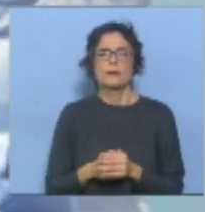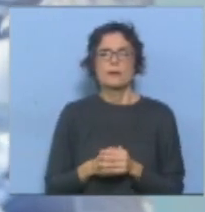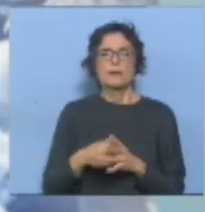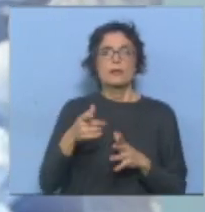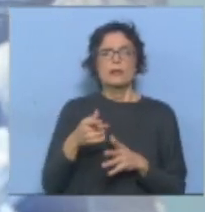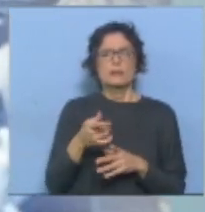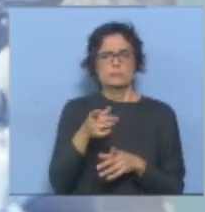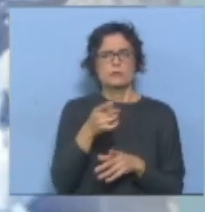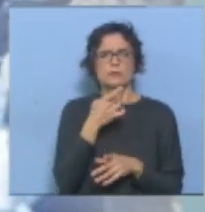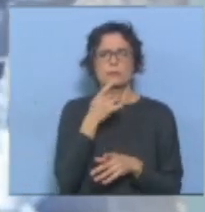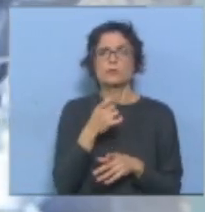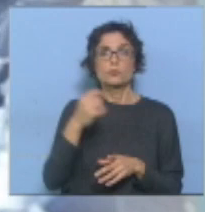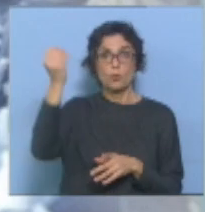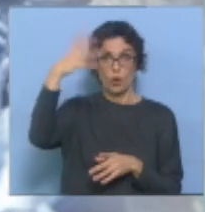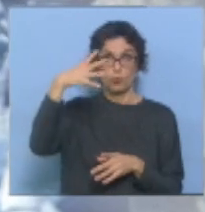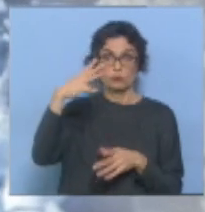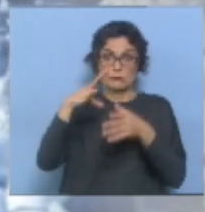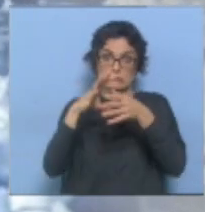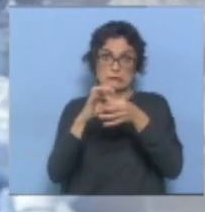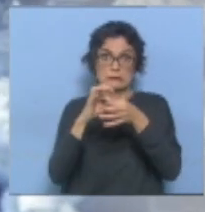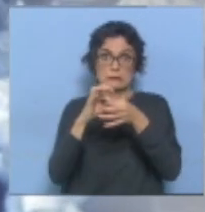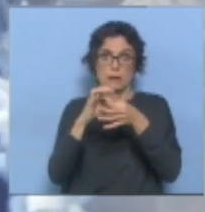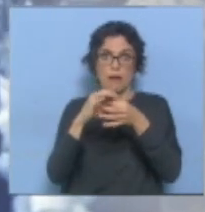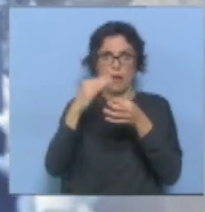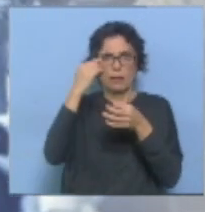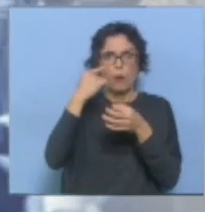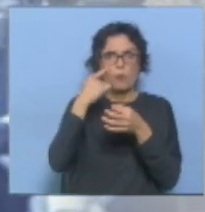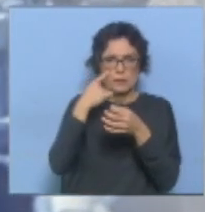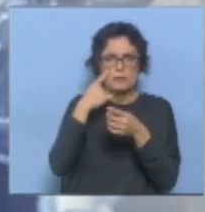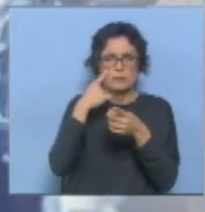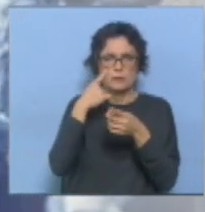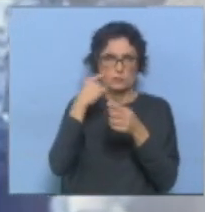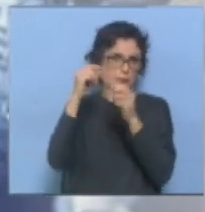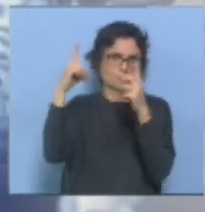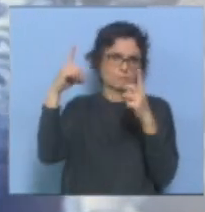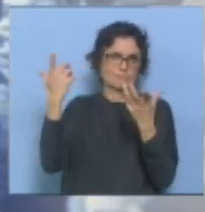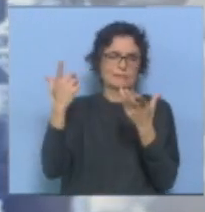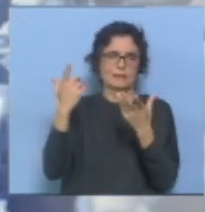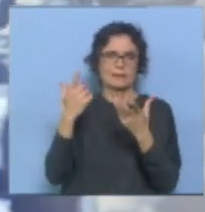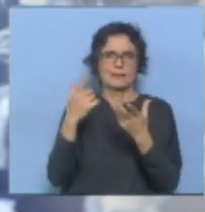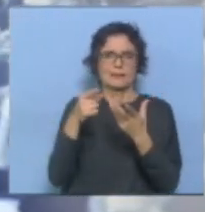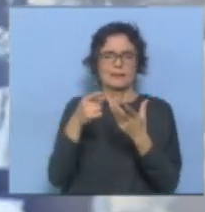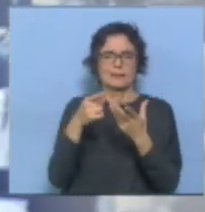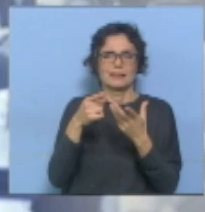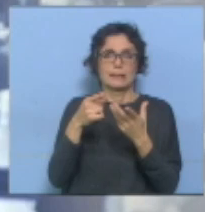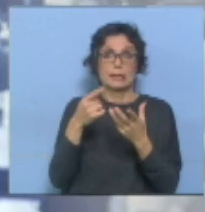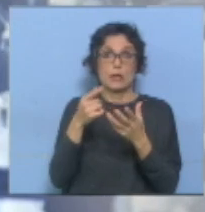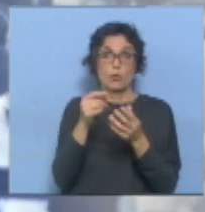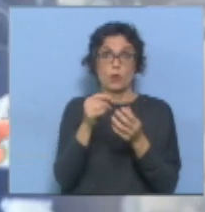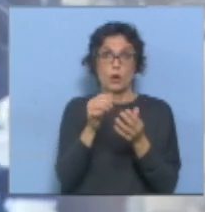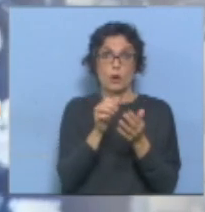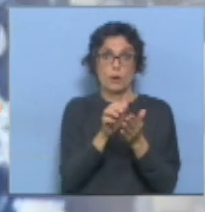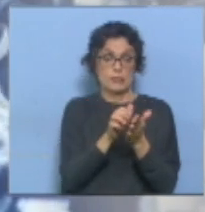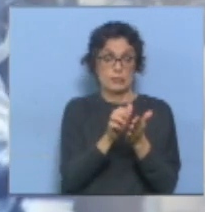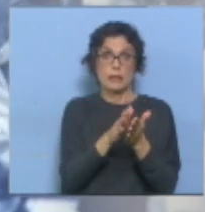a luz está muito associada ao conhecimento também, não é? Simbolicamente. E neste caso, e olhando este Evangelho, no